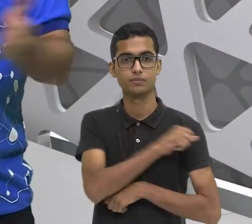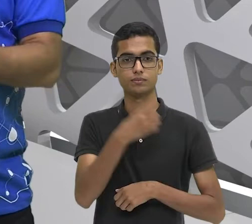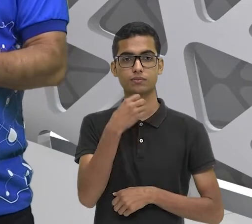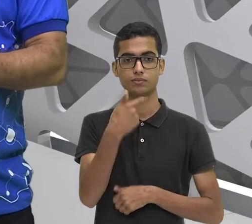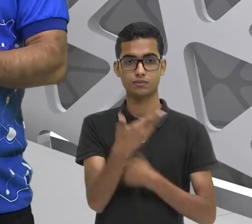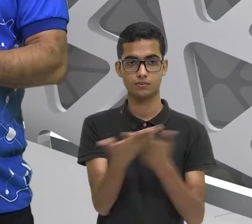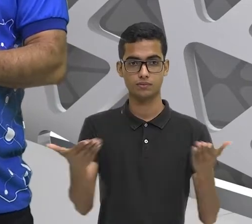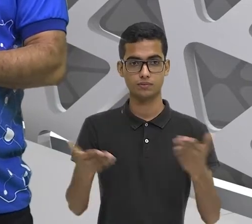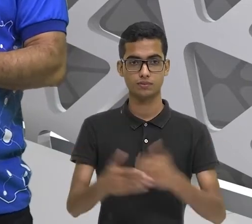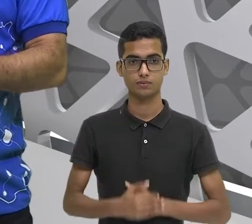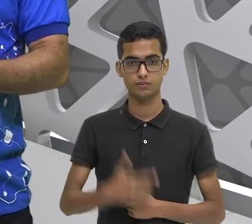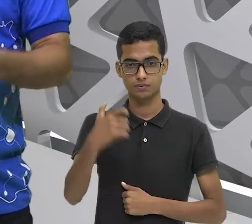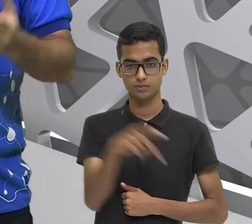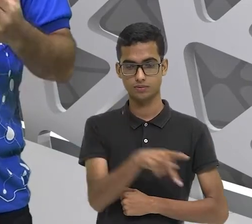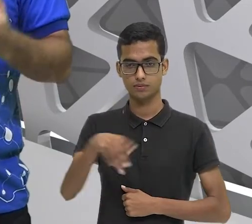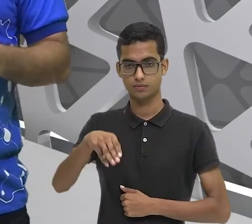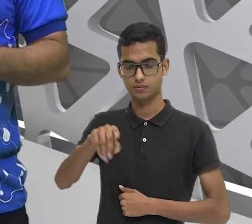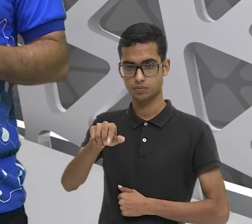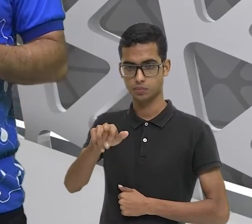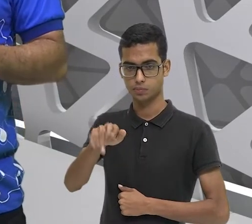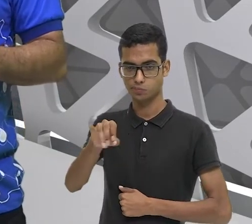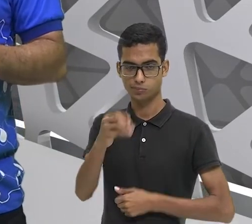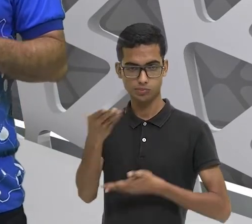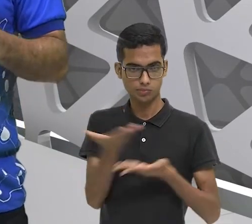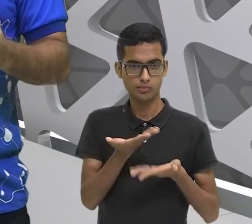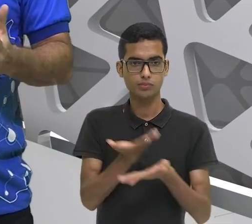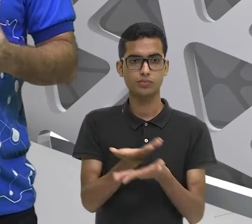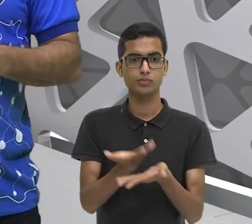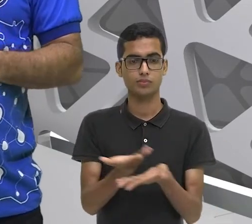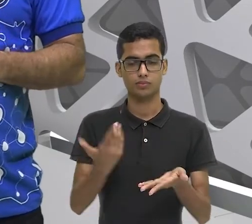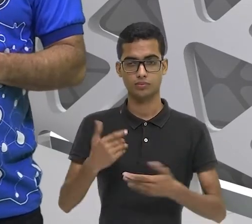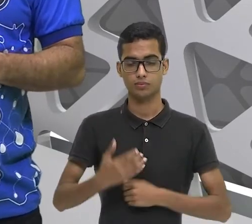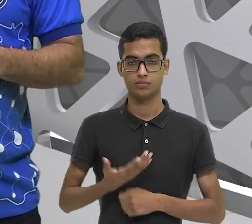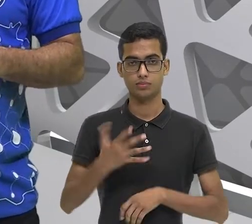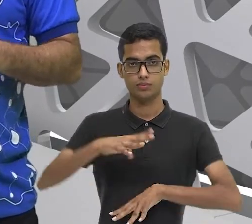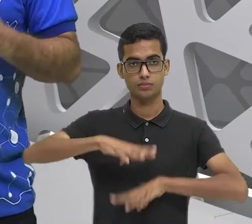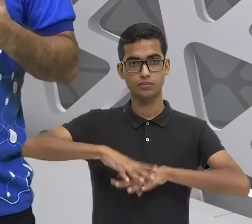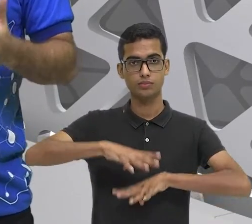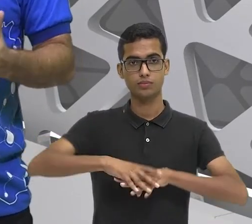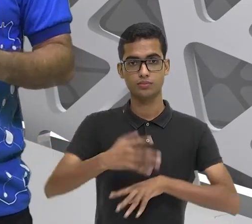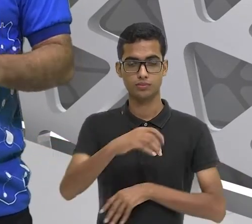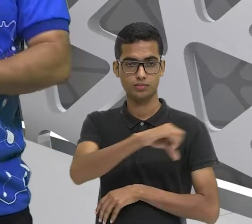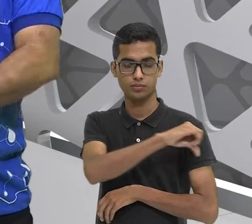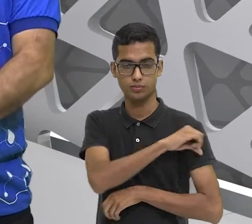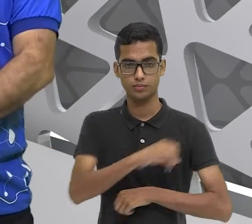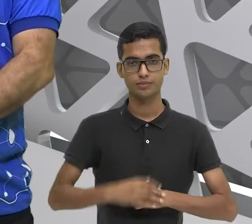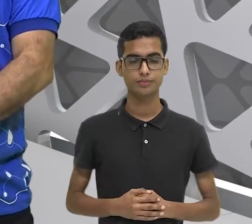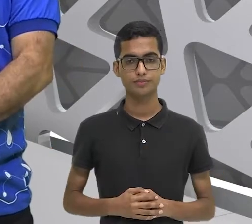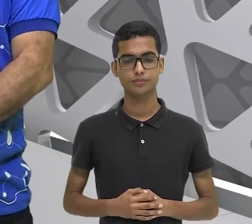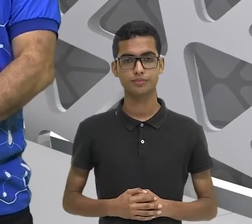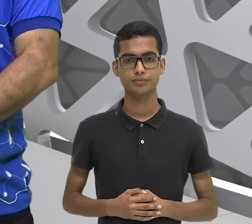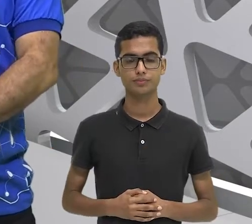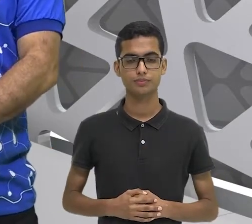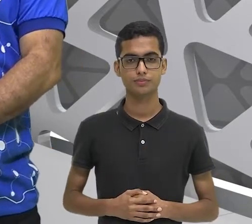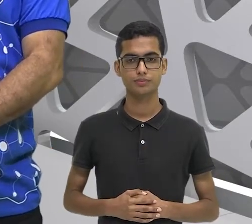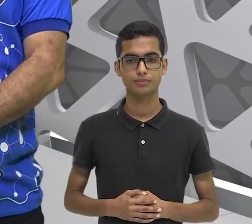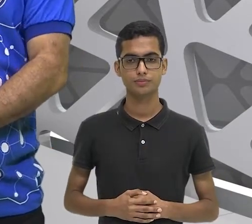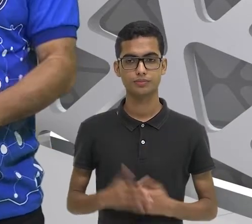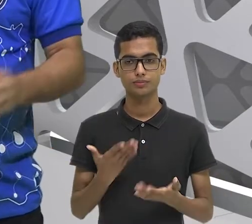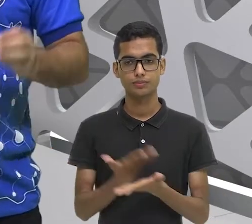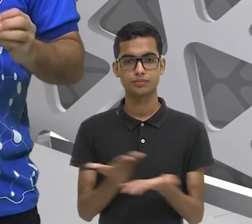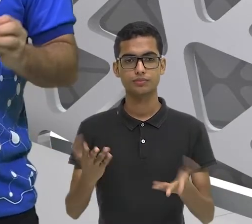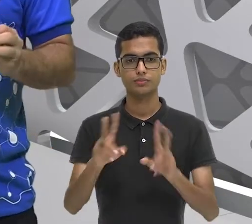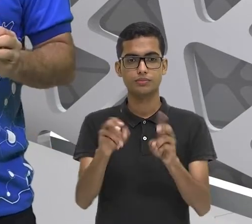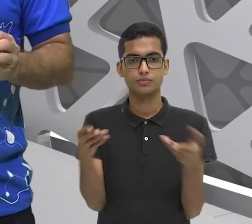Olá pessoal, tudo bem com vocês? Eu sou o professor Mário André e sejam todos bem-vindos a mais uma aula de matemática aqui do 9º ano do ensino